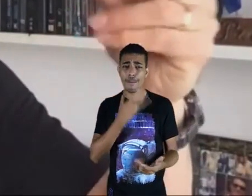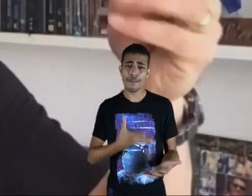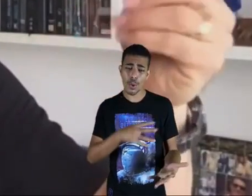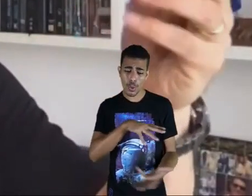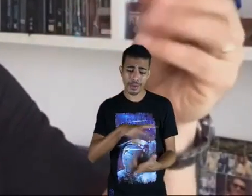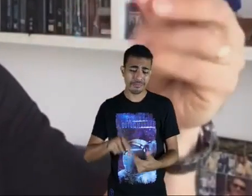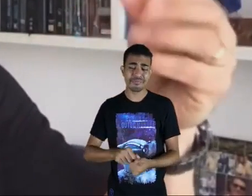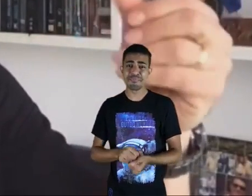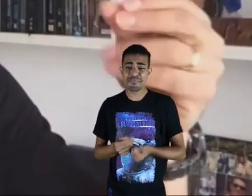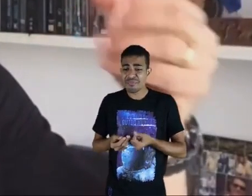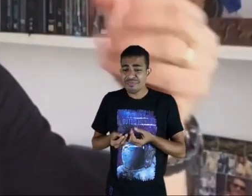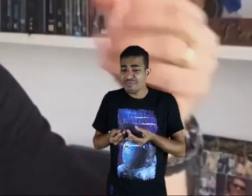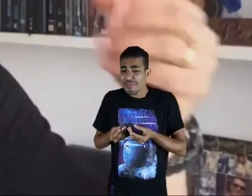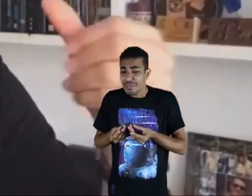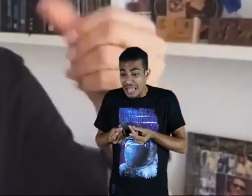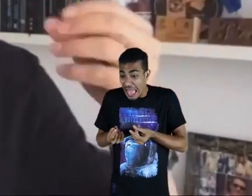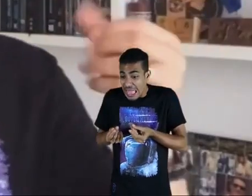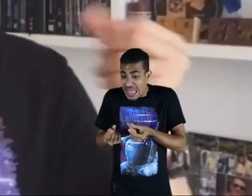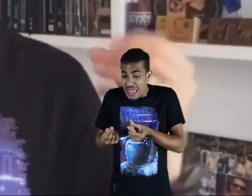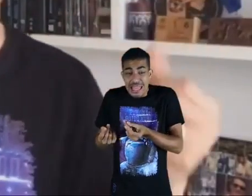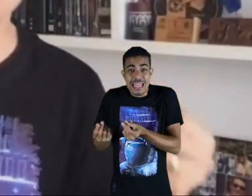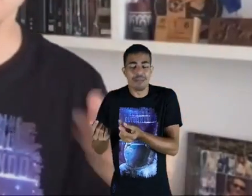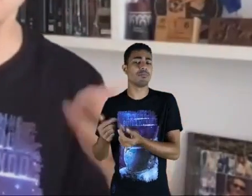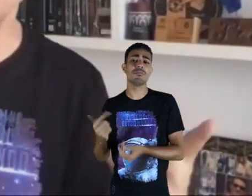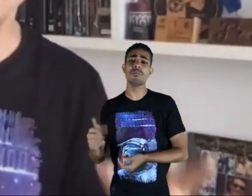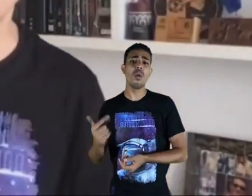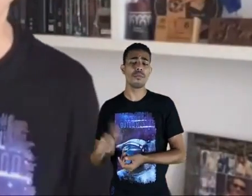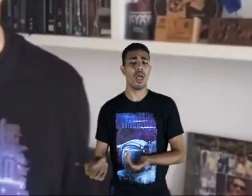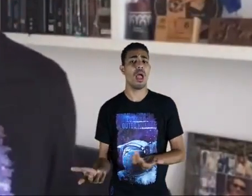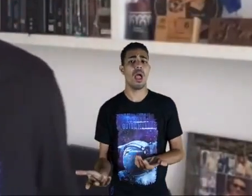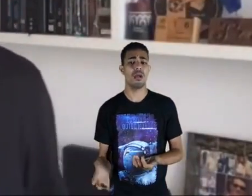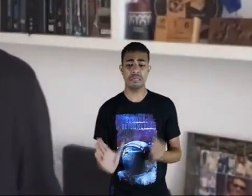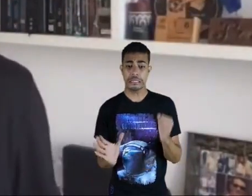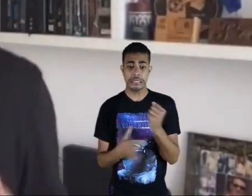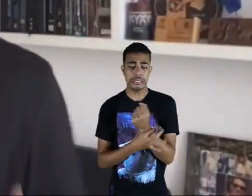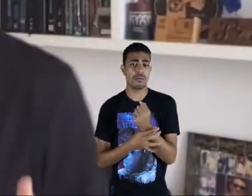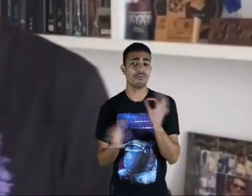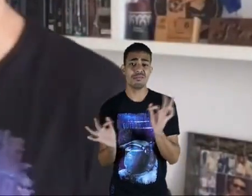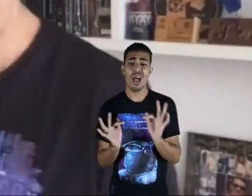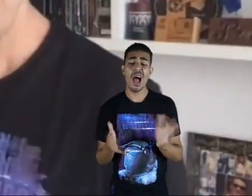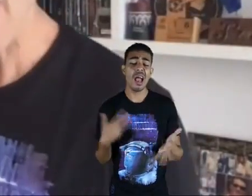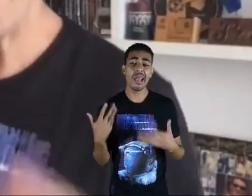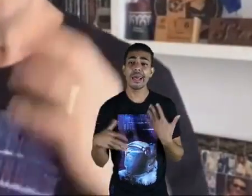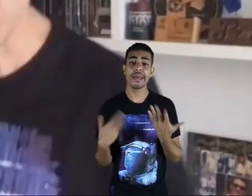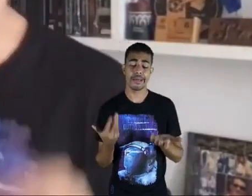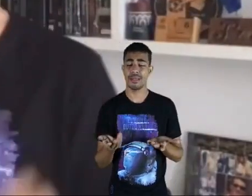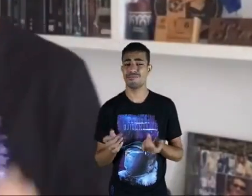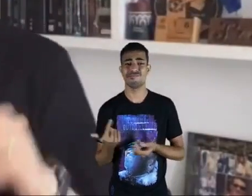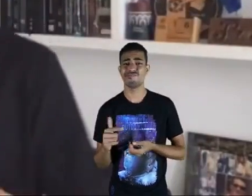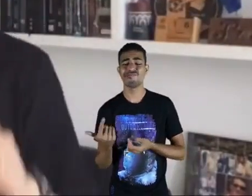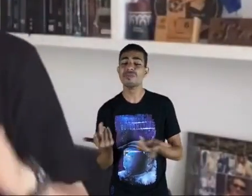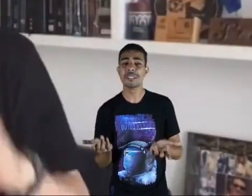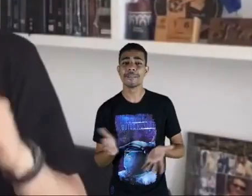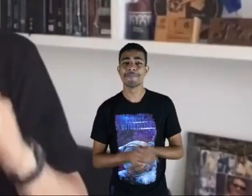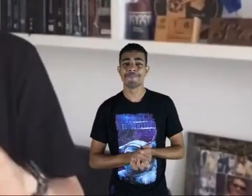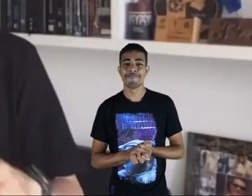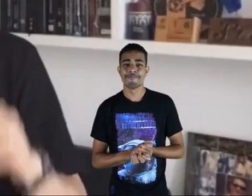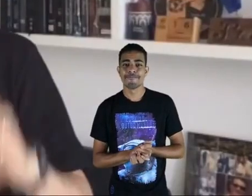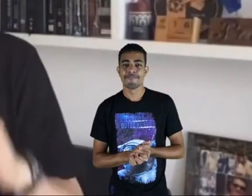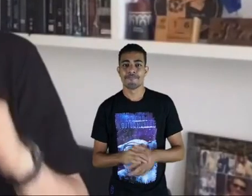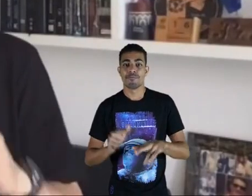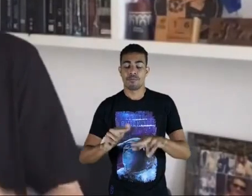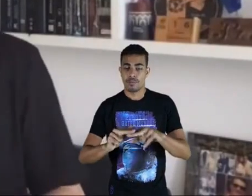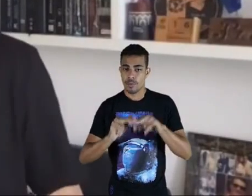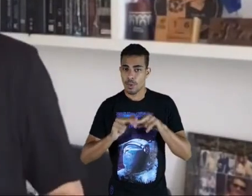têm durabilidade, não me dão segurança, não me dão alegria. Por isso, os homens de